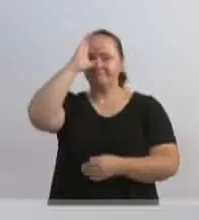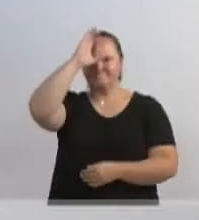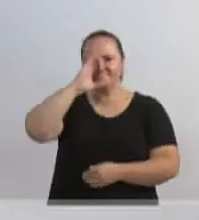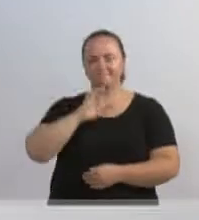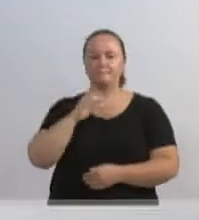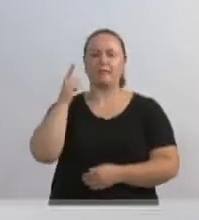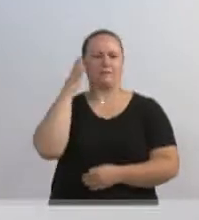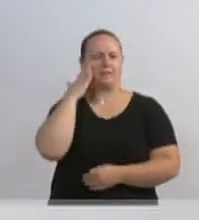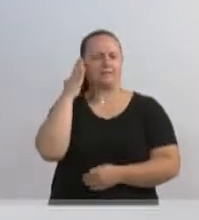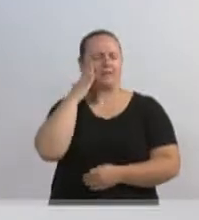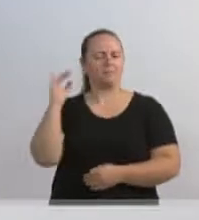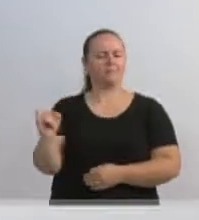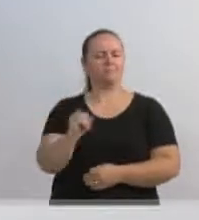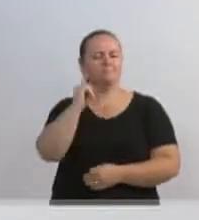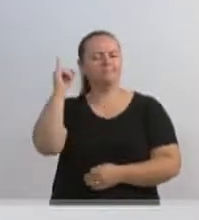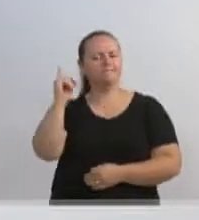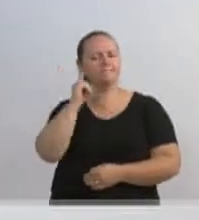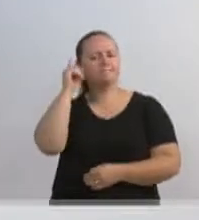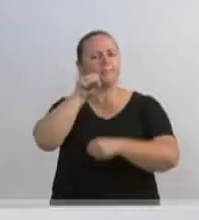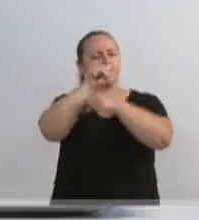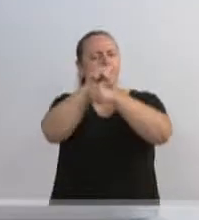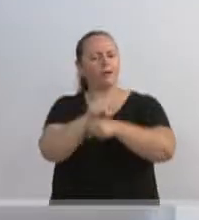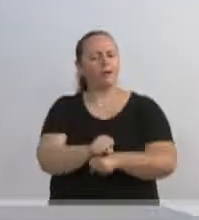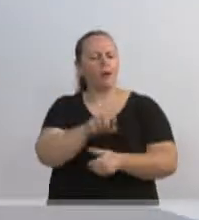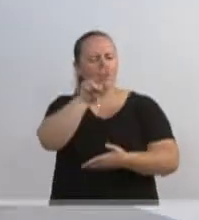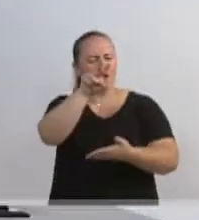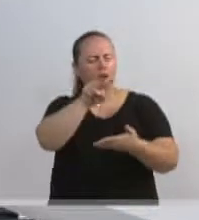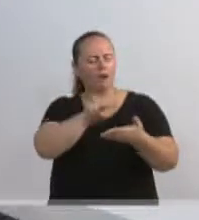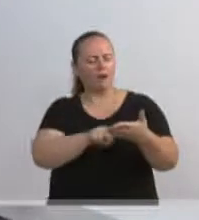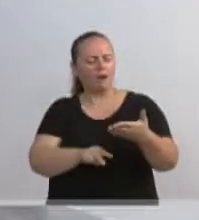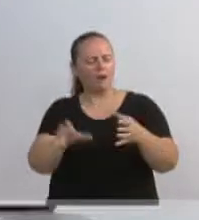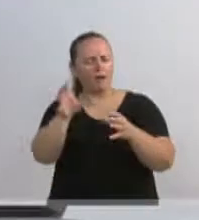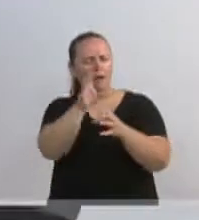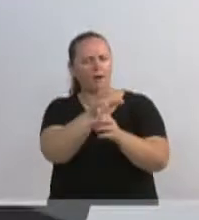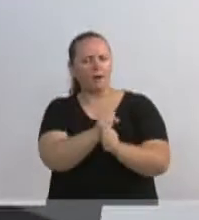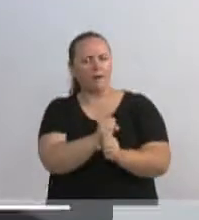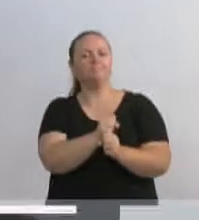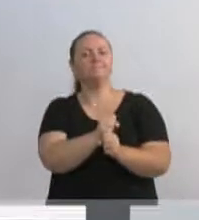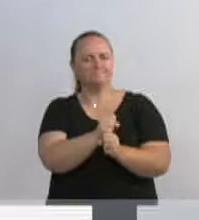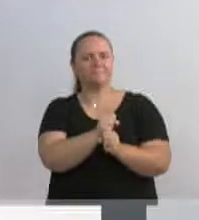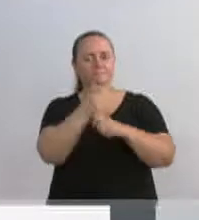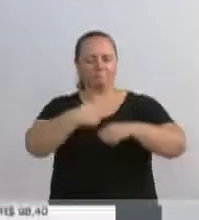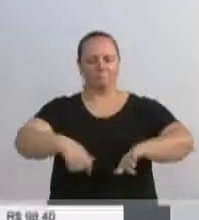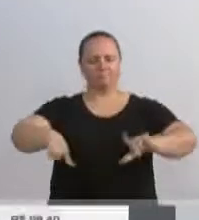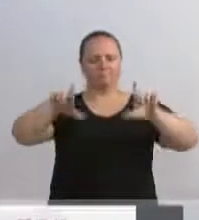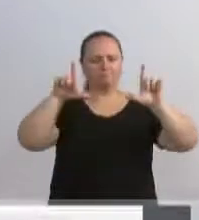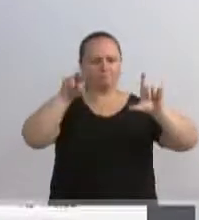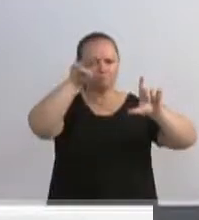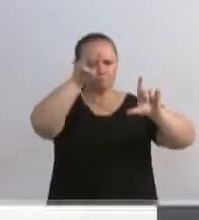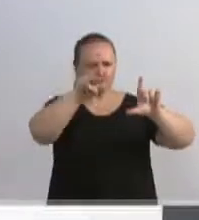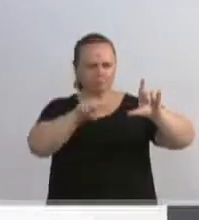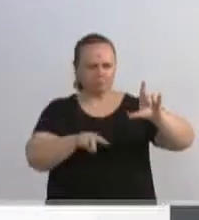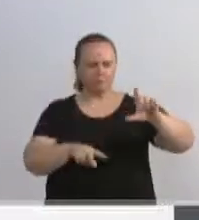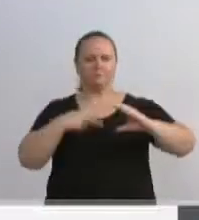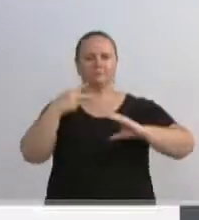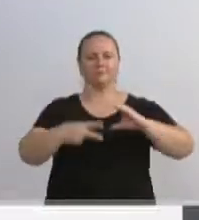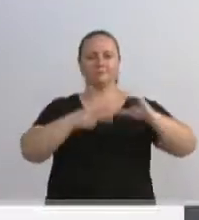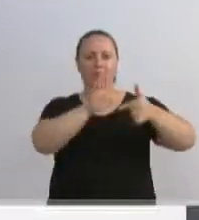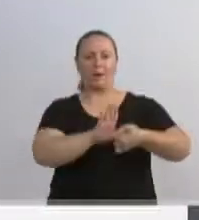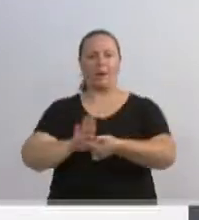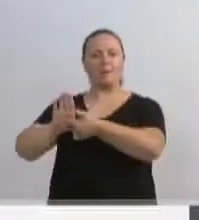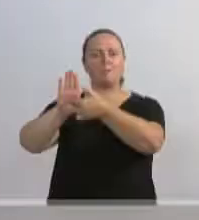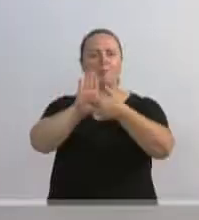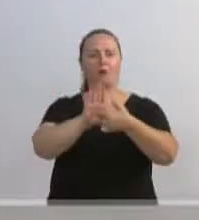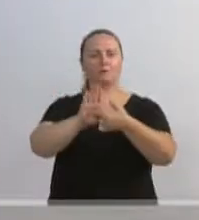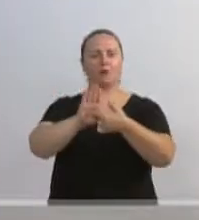sabe da importância de parar de conferir suas cordas no portal da transparência a câmara disponibiliza informações sobre a gestão dos seus recursos para